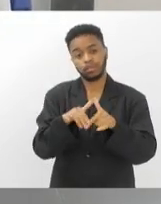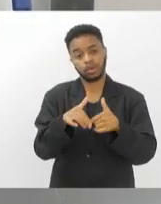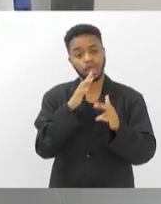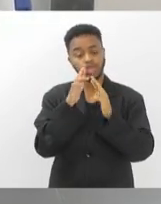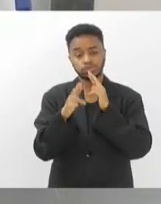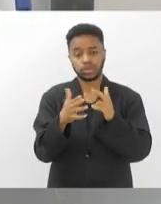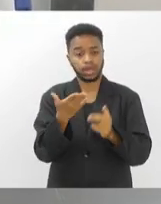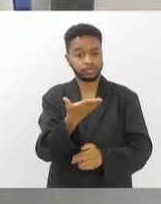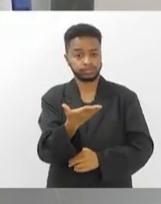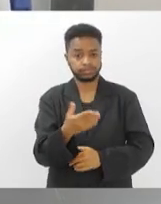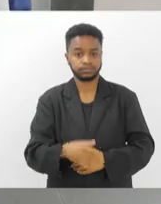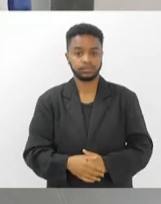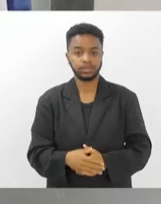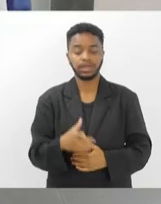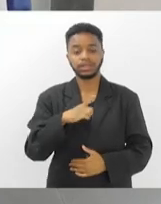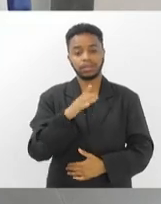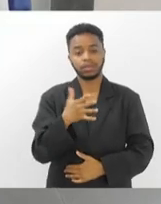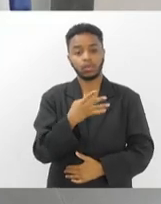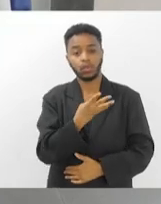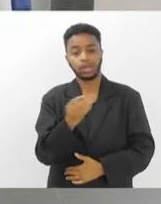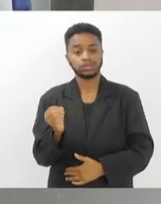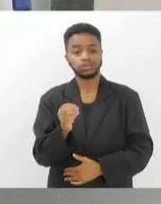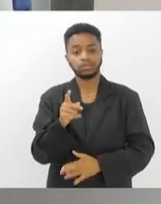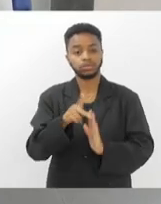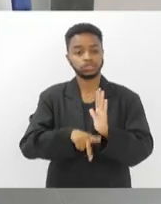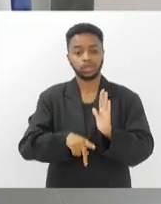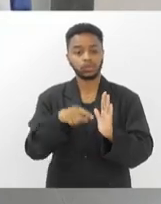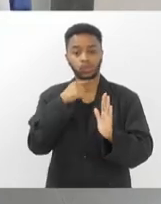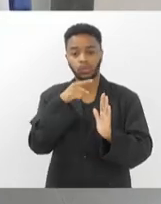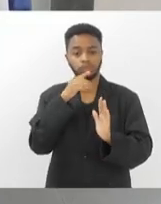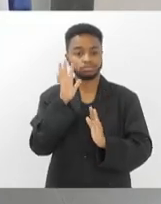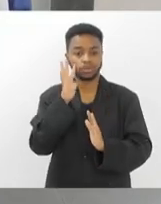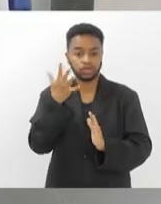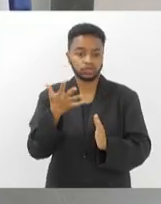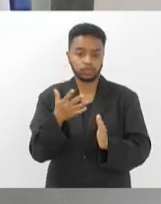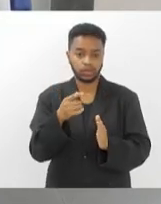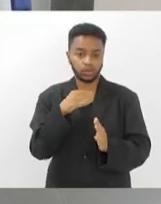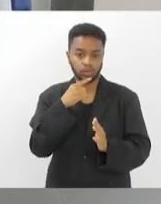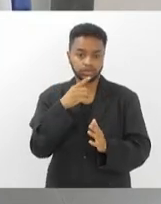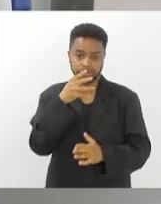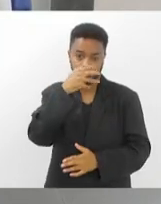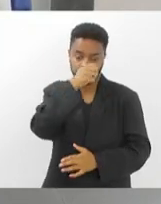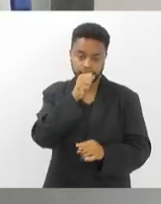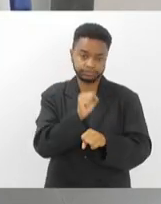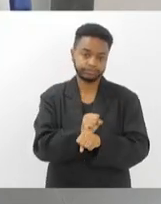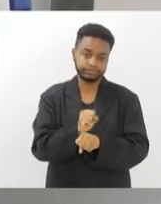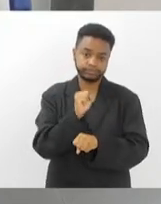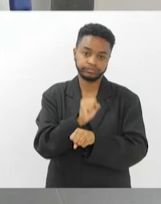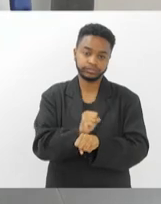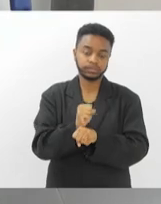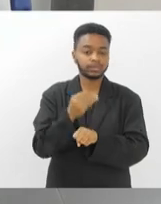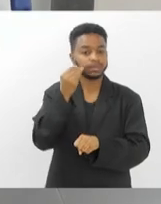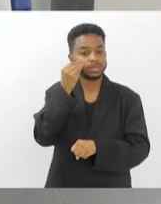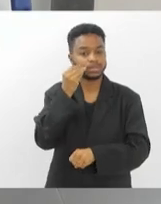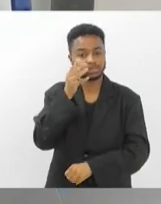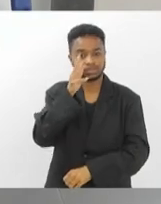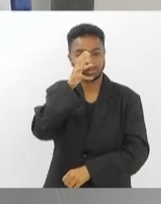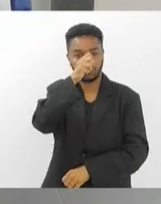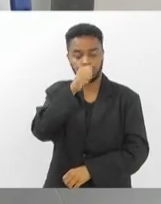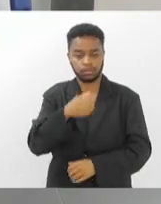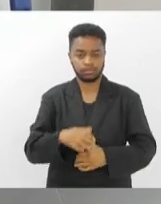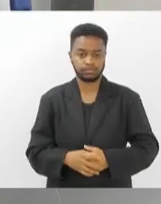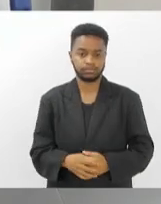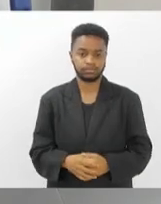Quase 400 projetos que não têm resolutividade e ficam aguardando uma tentativa de solução.